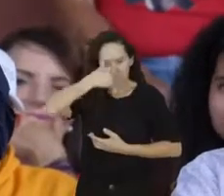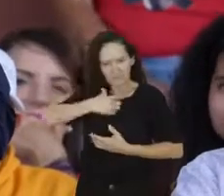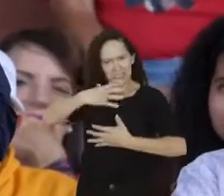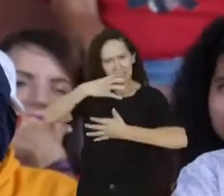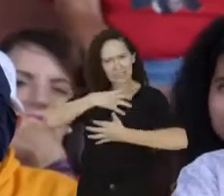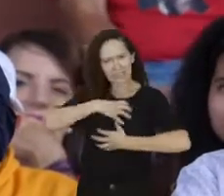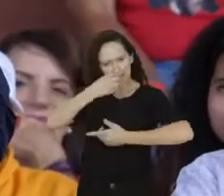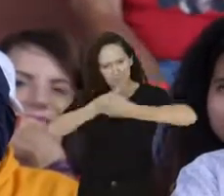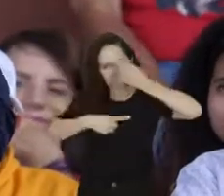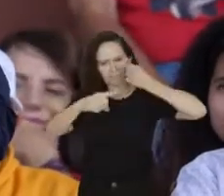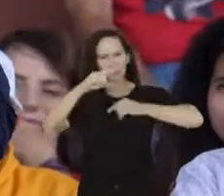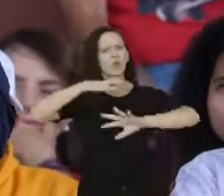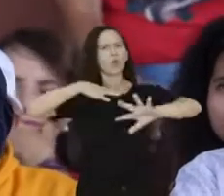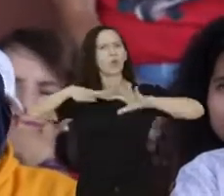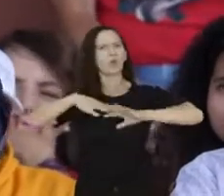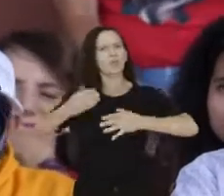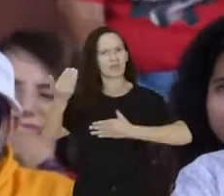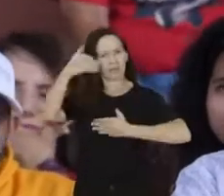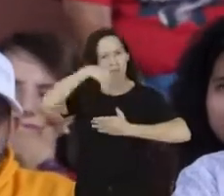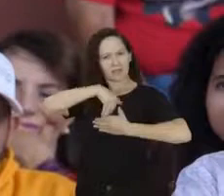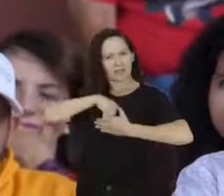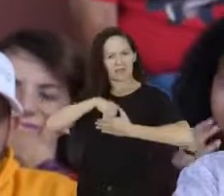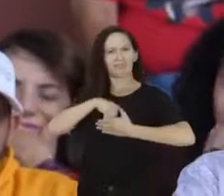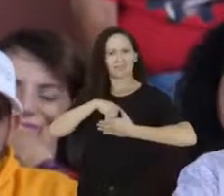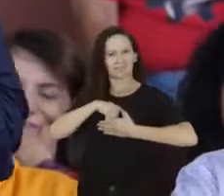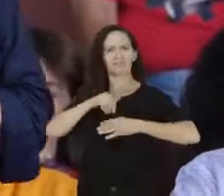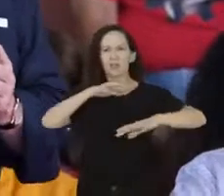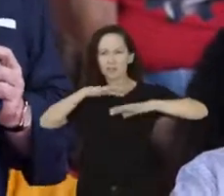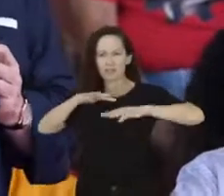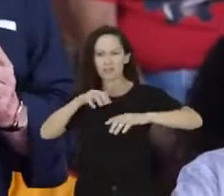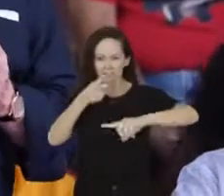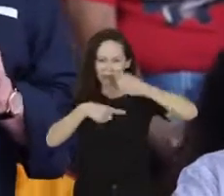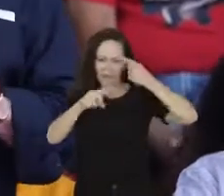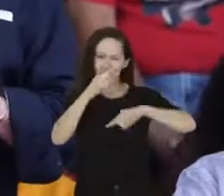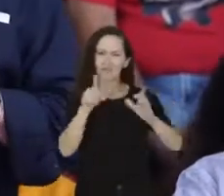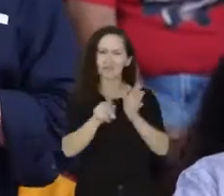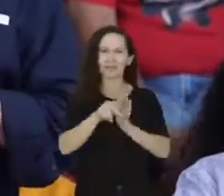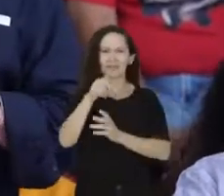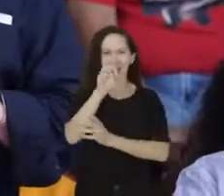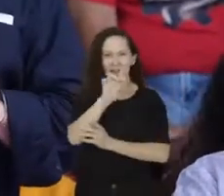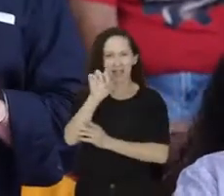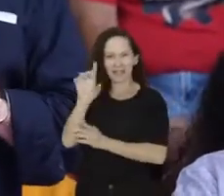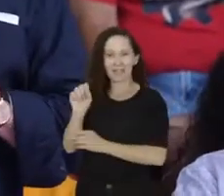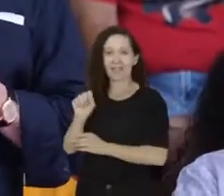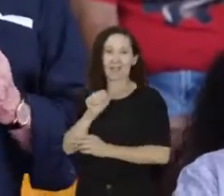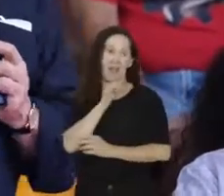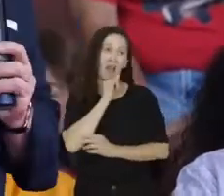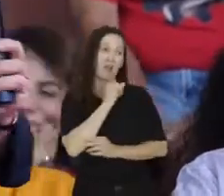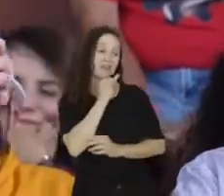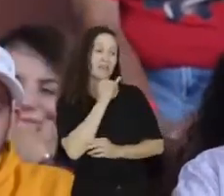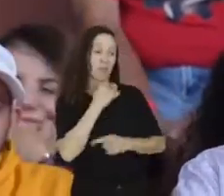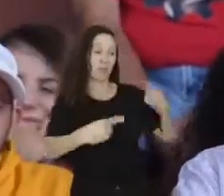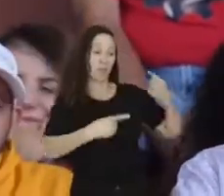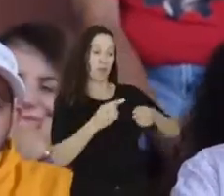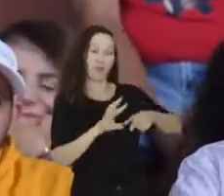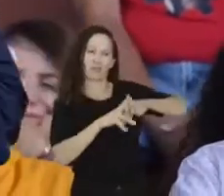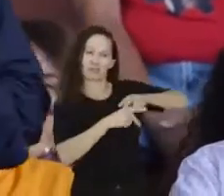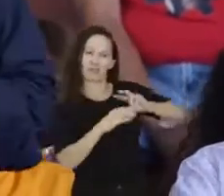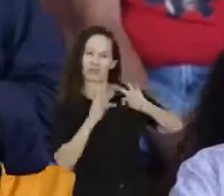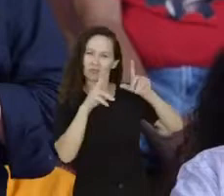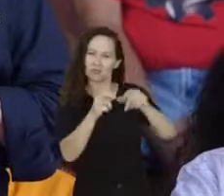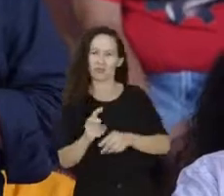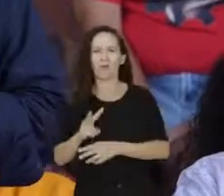movimente. Se movimente. Ah, todo político é ladrão, ótimo. Todo vereador é ladrão,